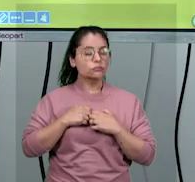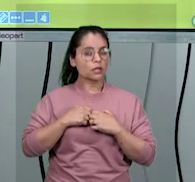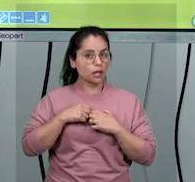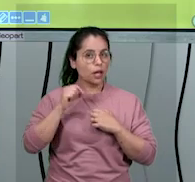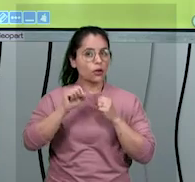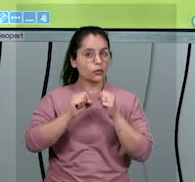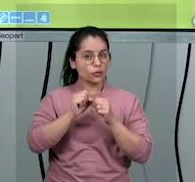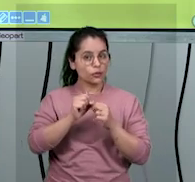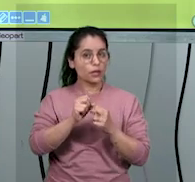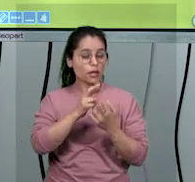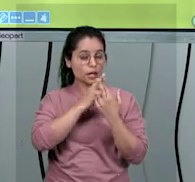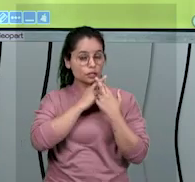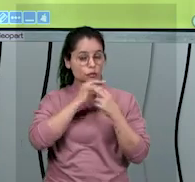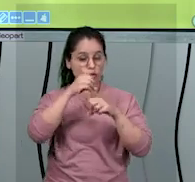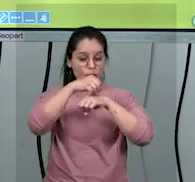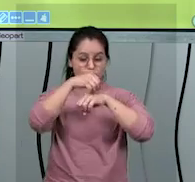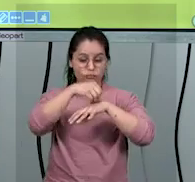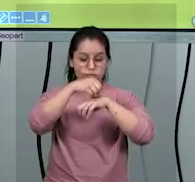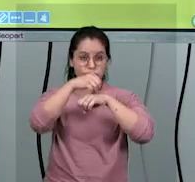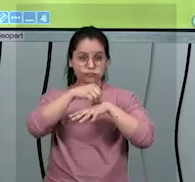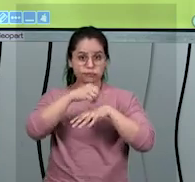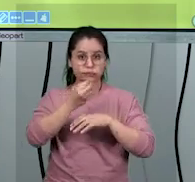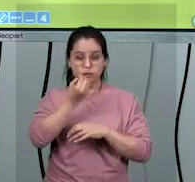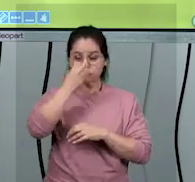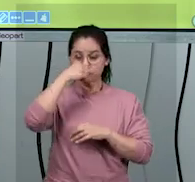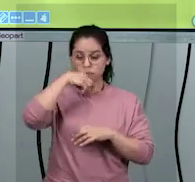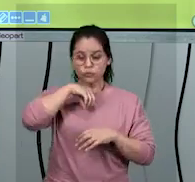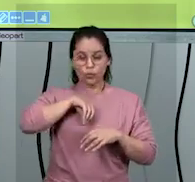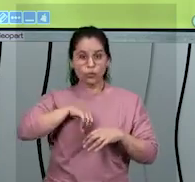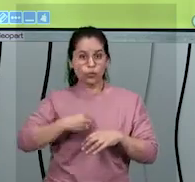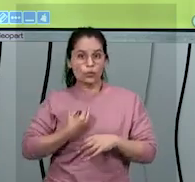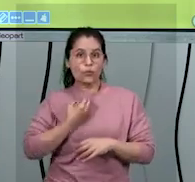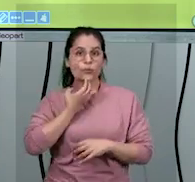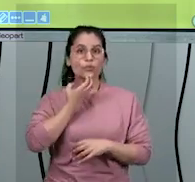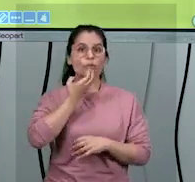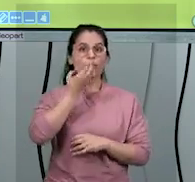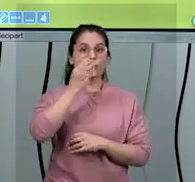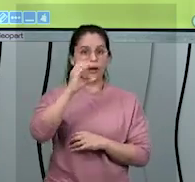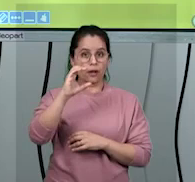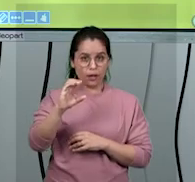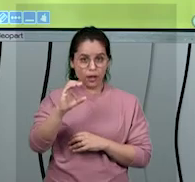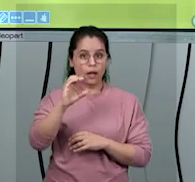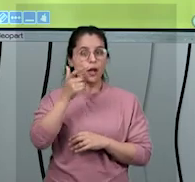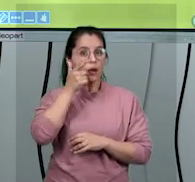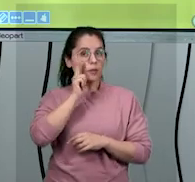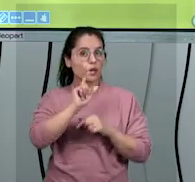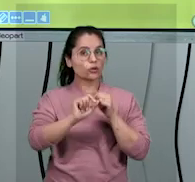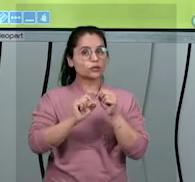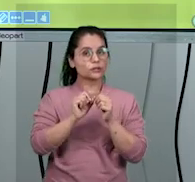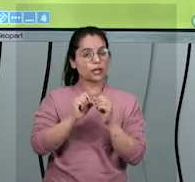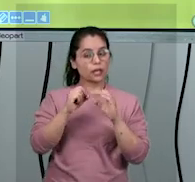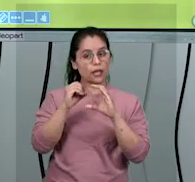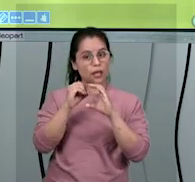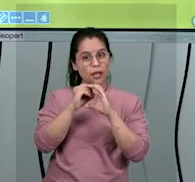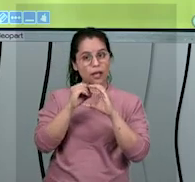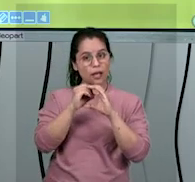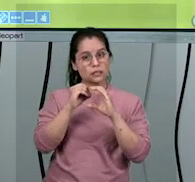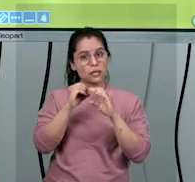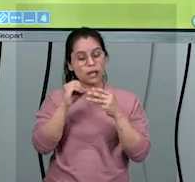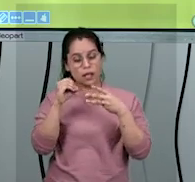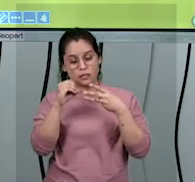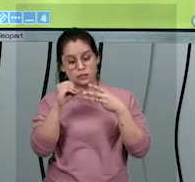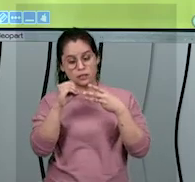e dispensar o gás carbônico para nutrir as nossas células, porque o oxigênio faz parte da nutrição